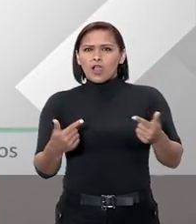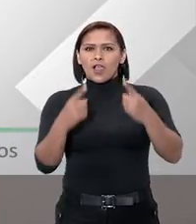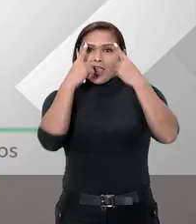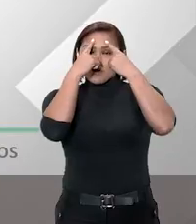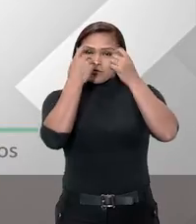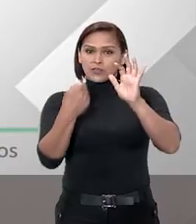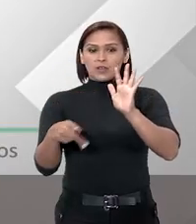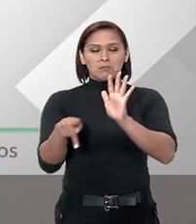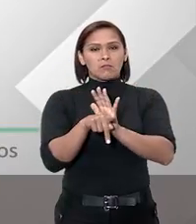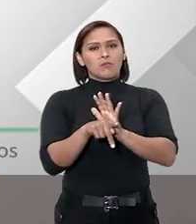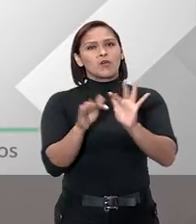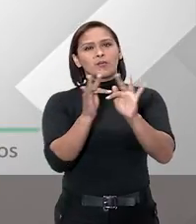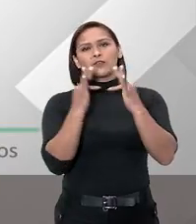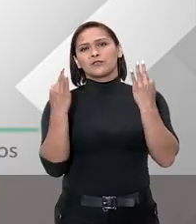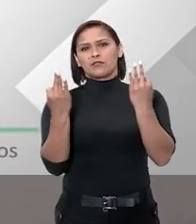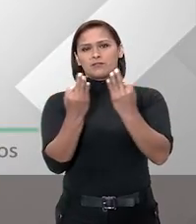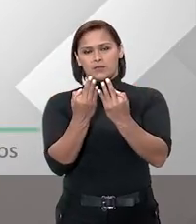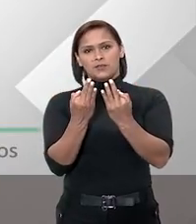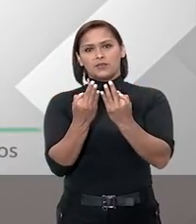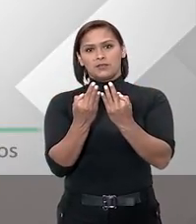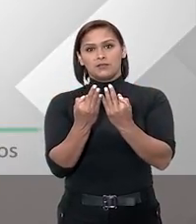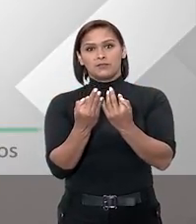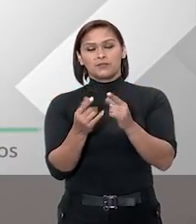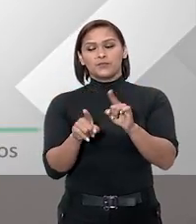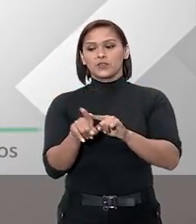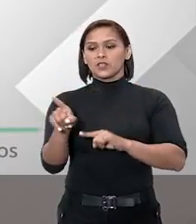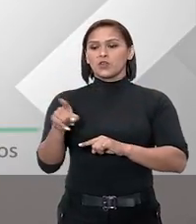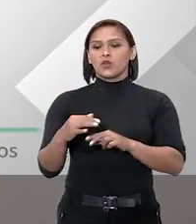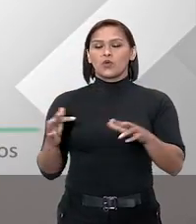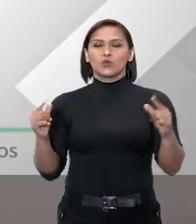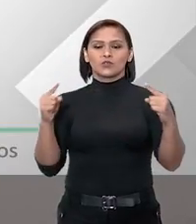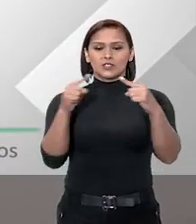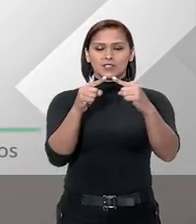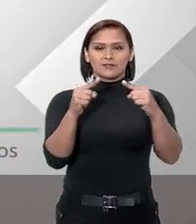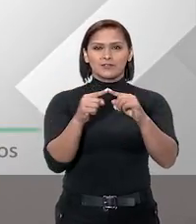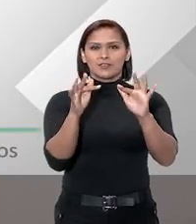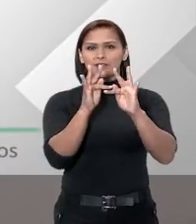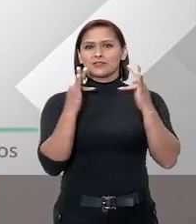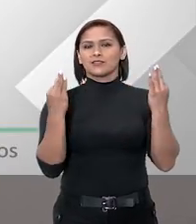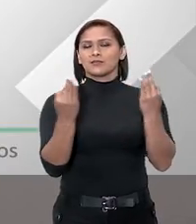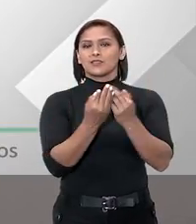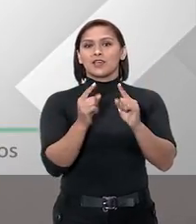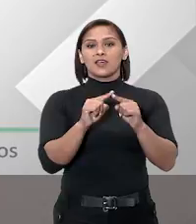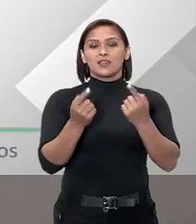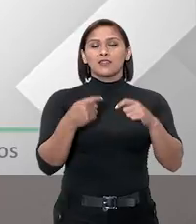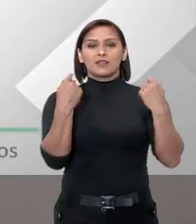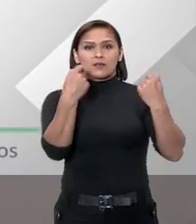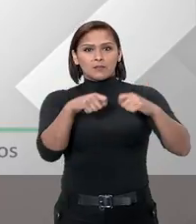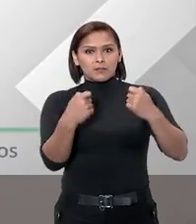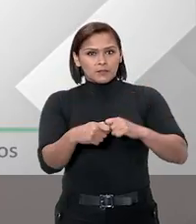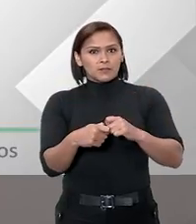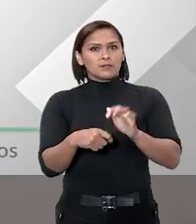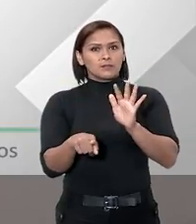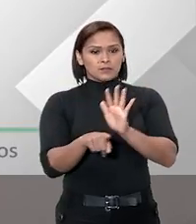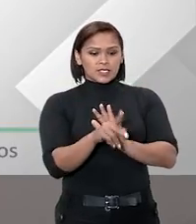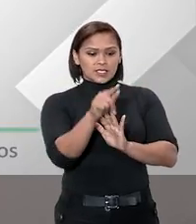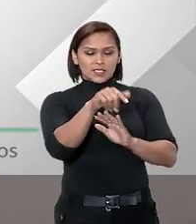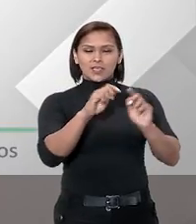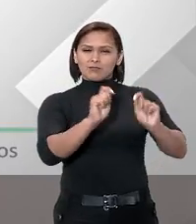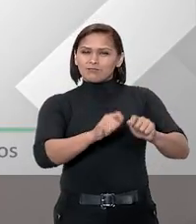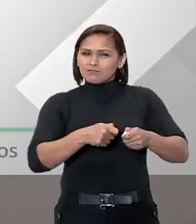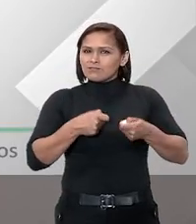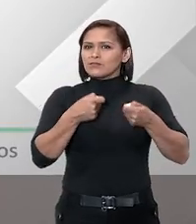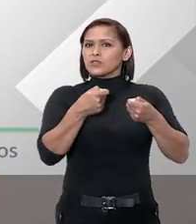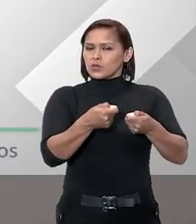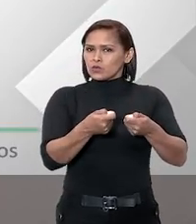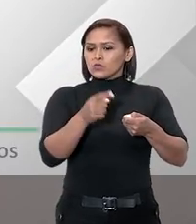violência vem da própria família, né, os vínculos familiares. Então, é necessário aí um